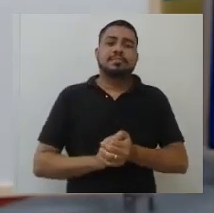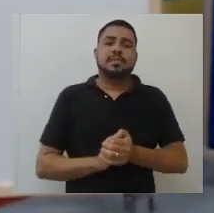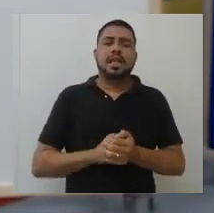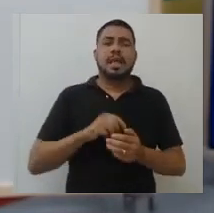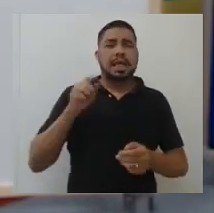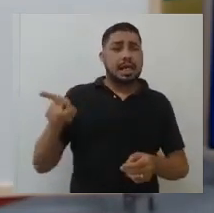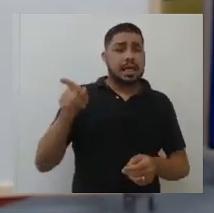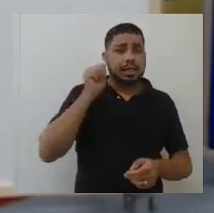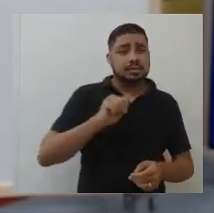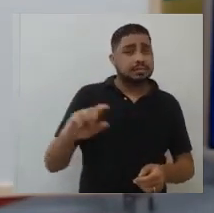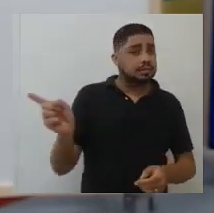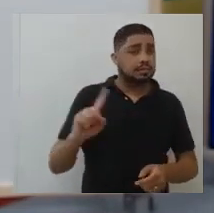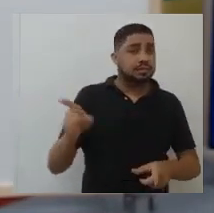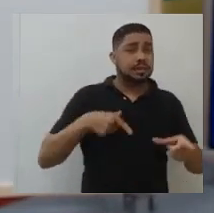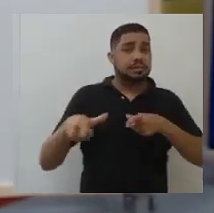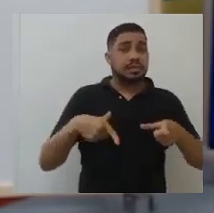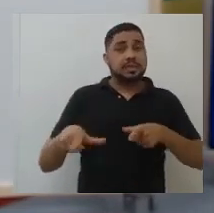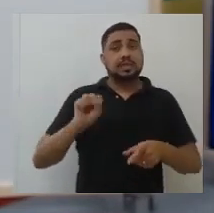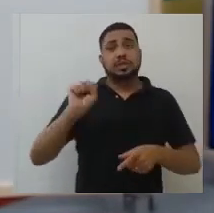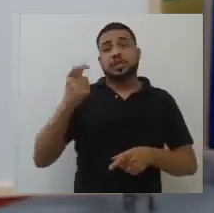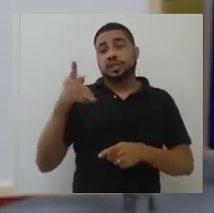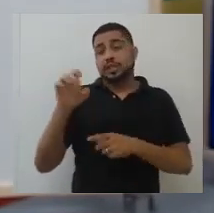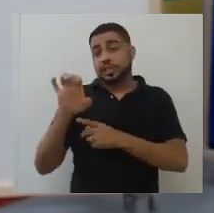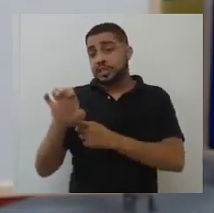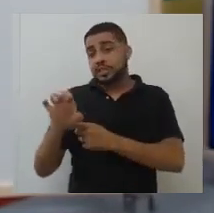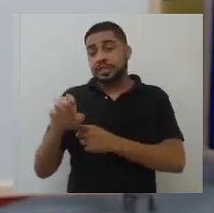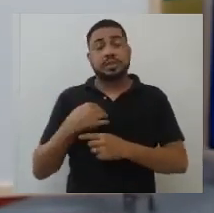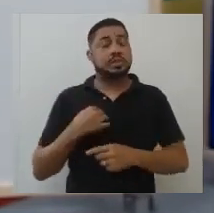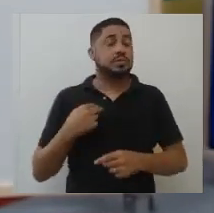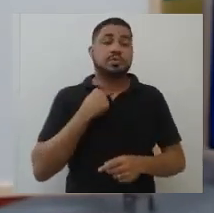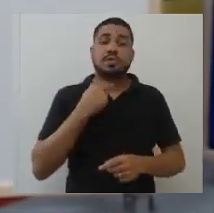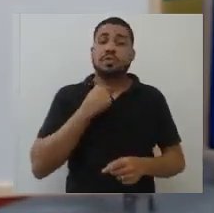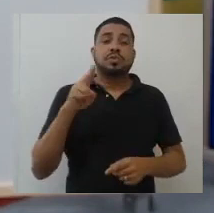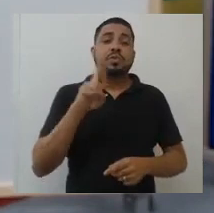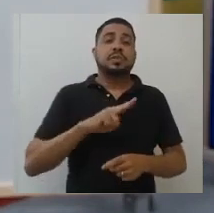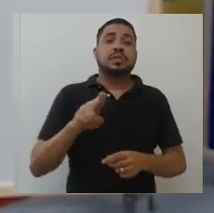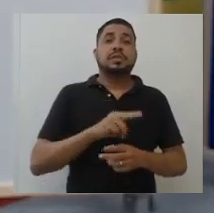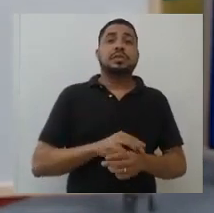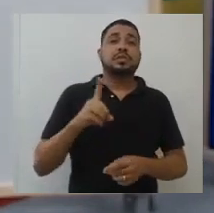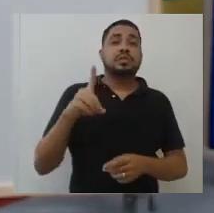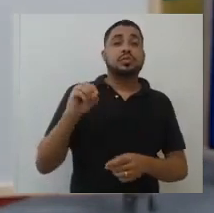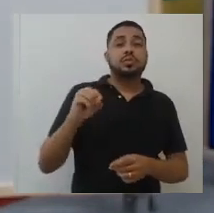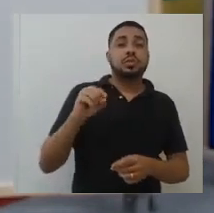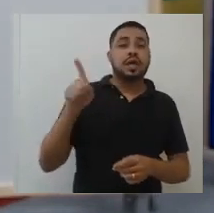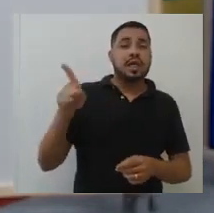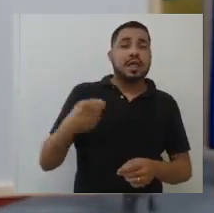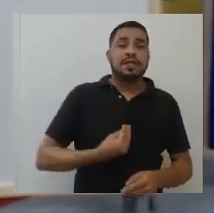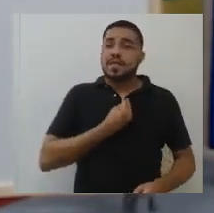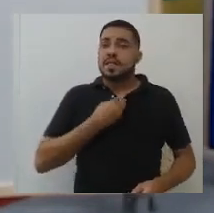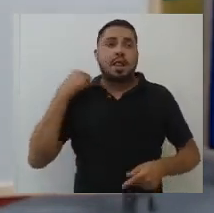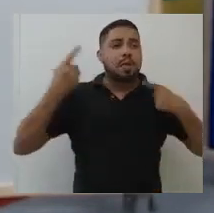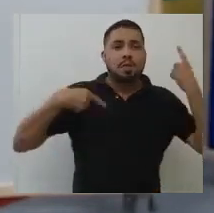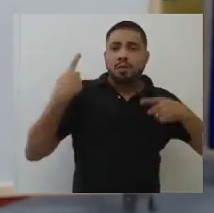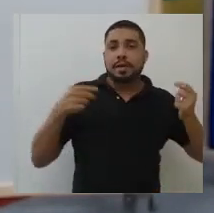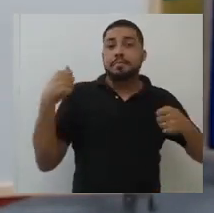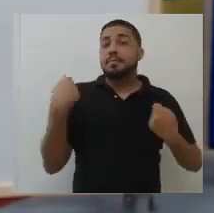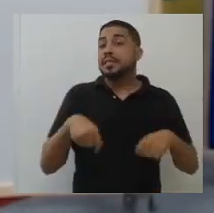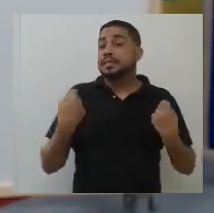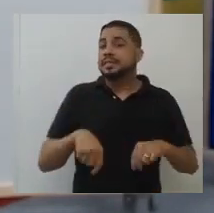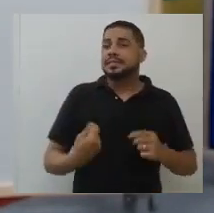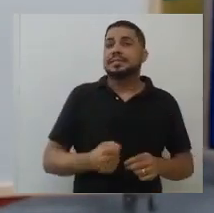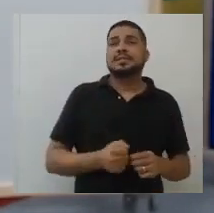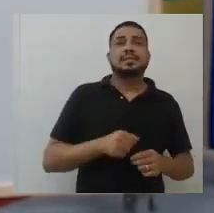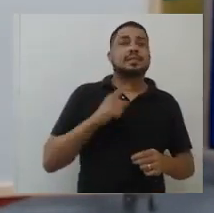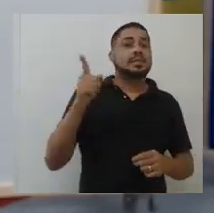não trabalha. She, eu já sei que eu não posso utilizar do, porque she, ela é vida louca. Ela precisa disso aqui, ó, do does.